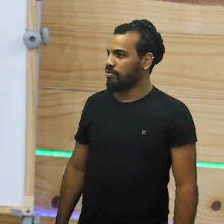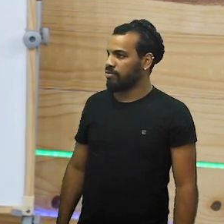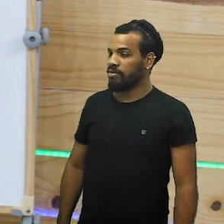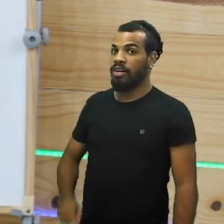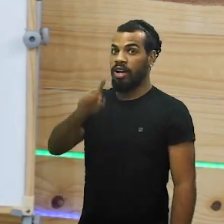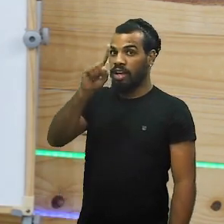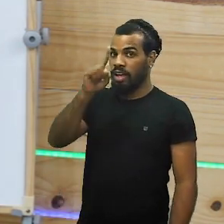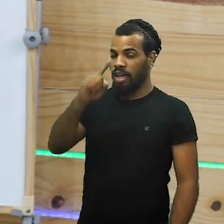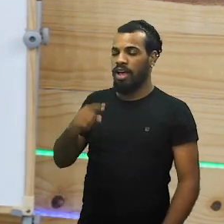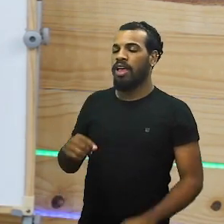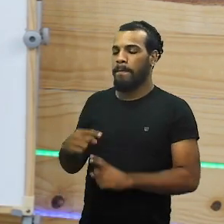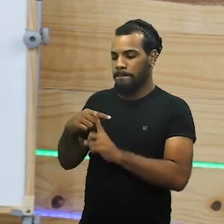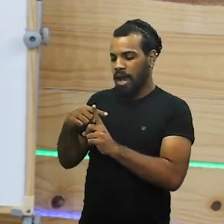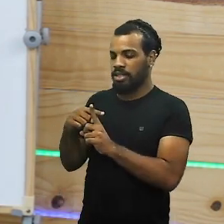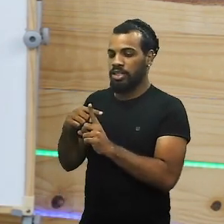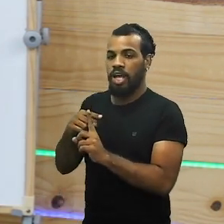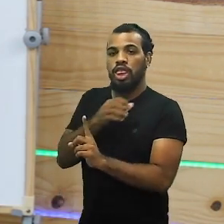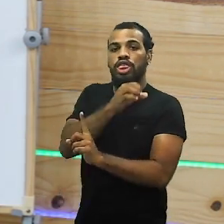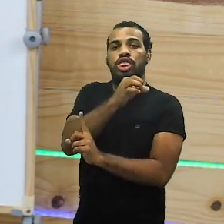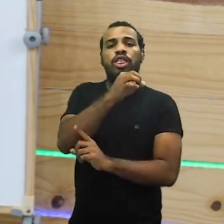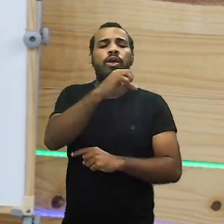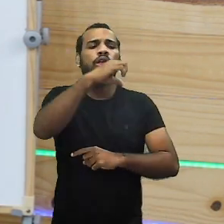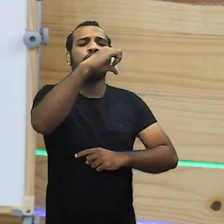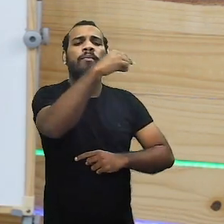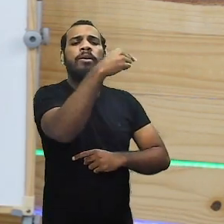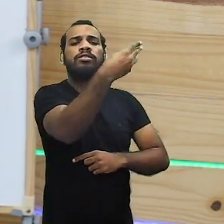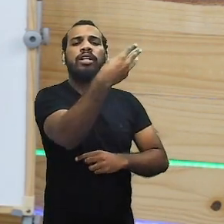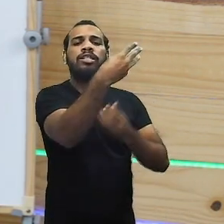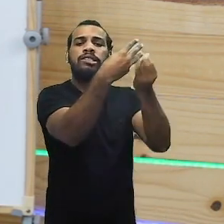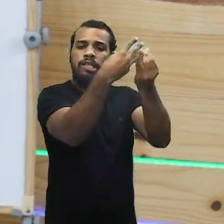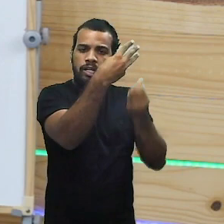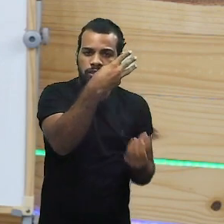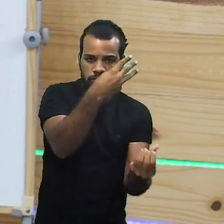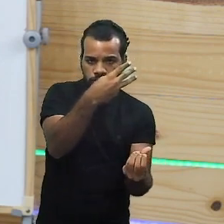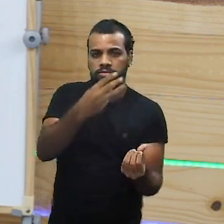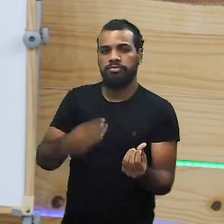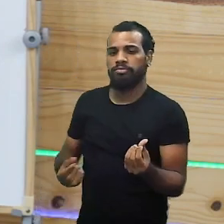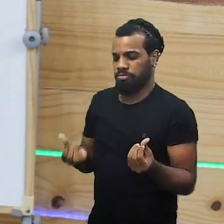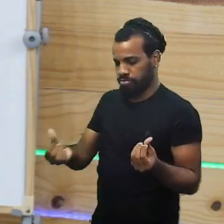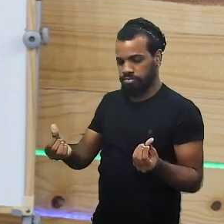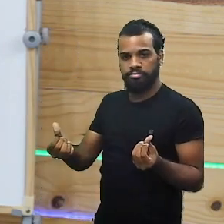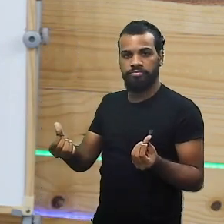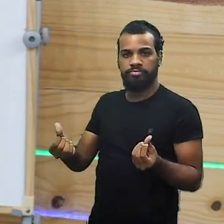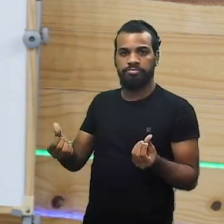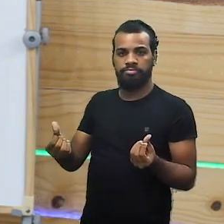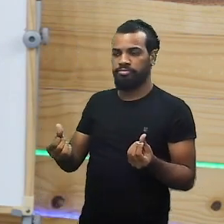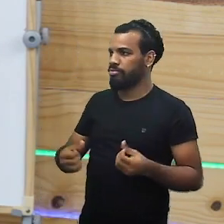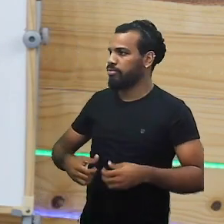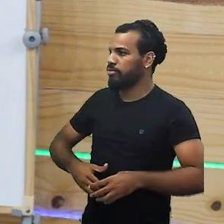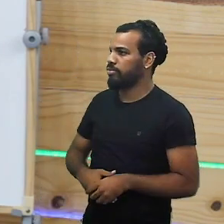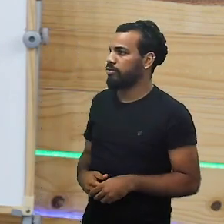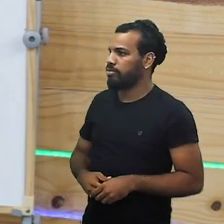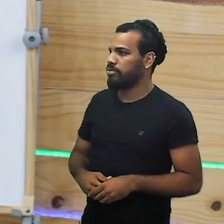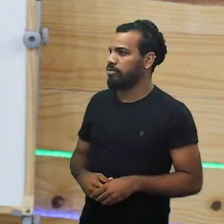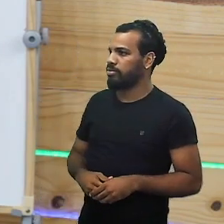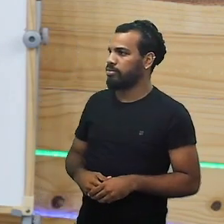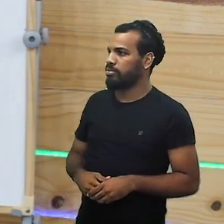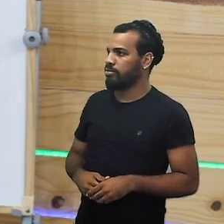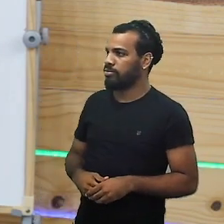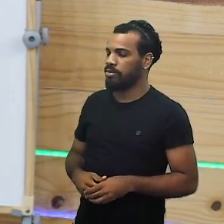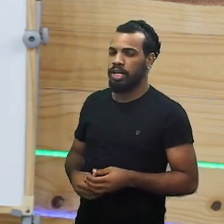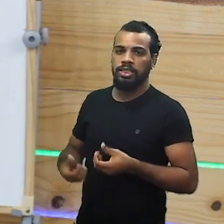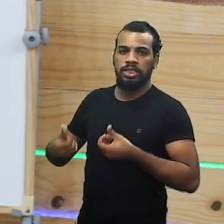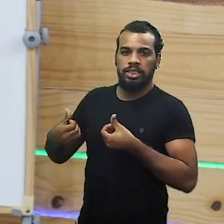menos 3, também dá 6, que está elevado ao quadrado. Beleza? Então, observe que aí eu tenho 6